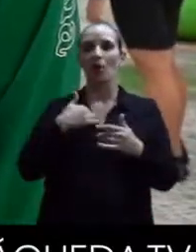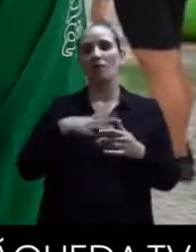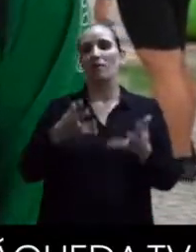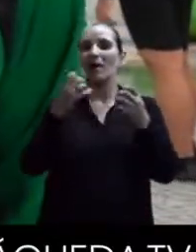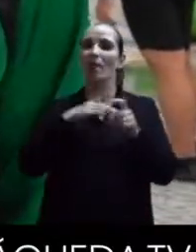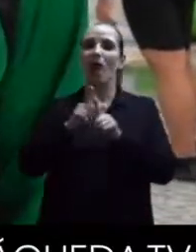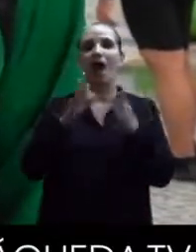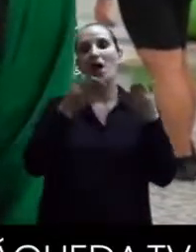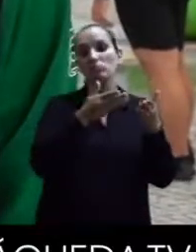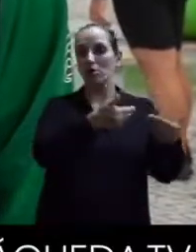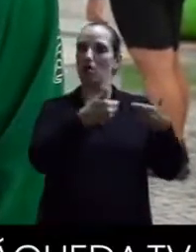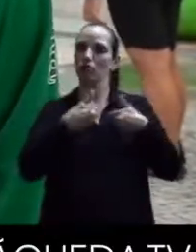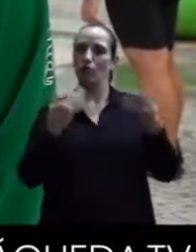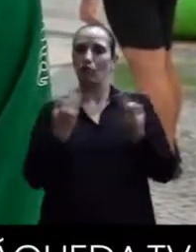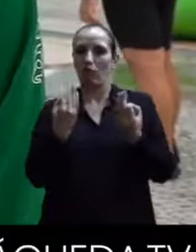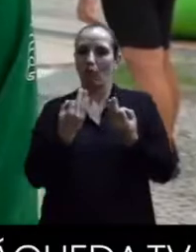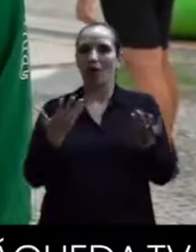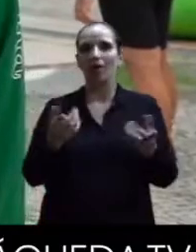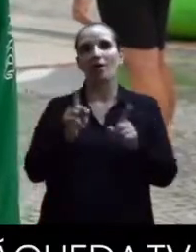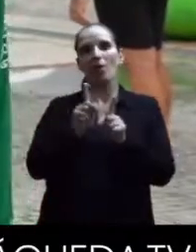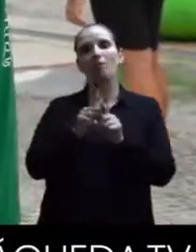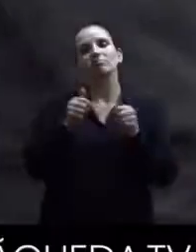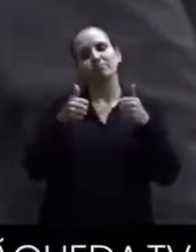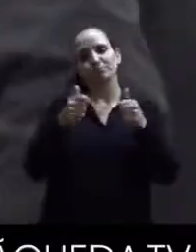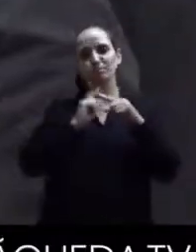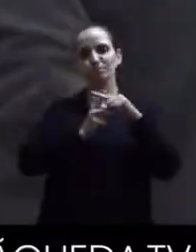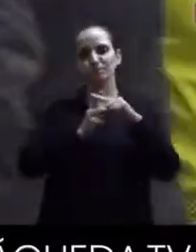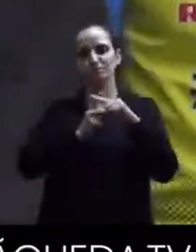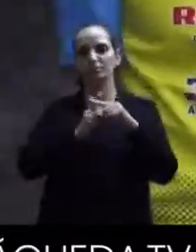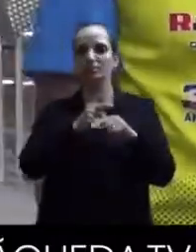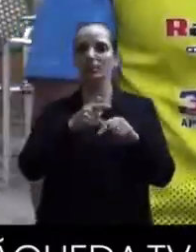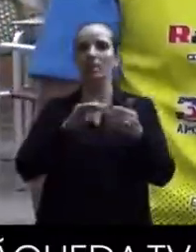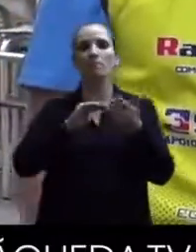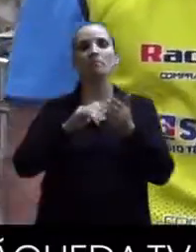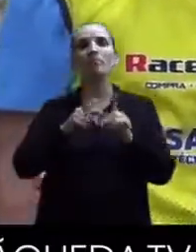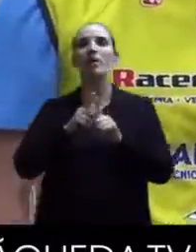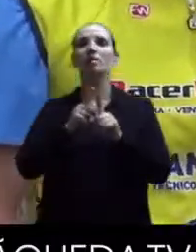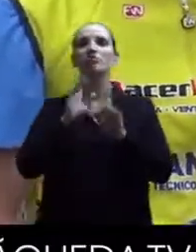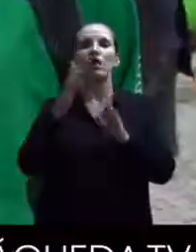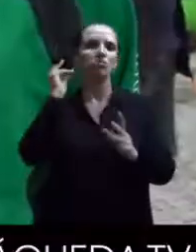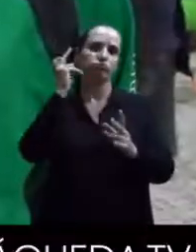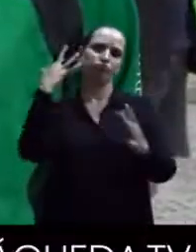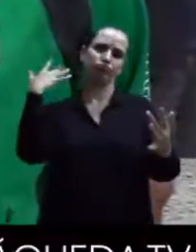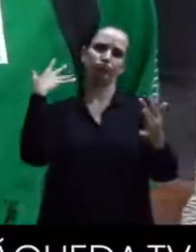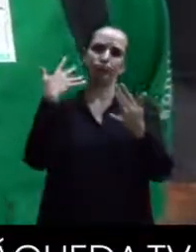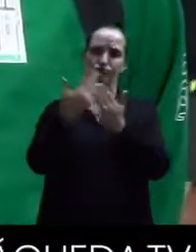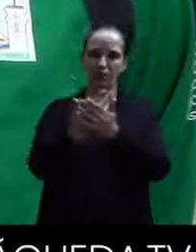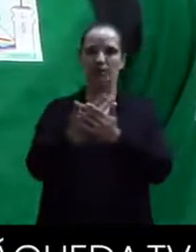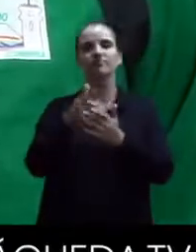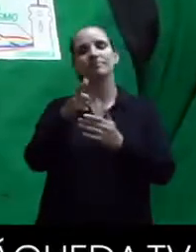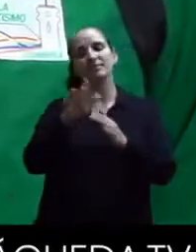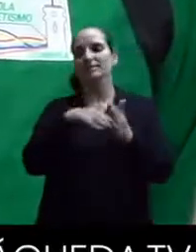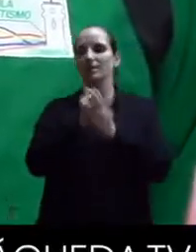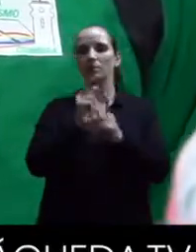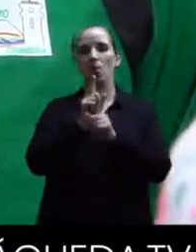e queria também ajudá-lo e ele ajudou-me a mim e foi bom. Era uma prova que já vinha também há alguns